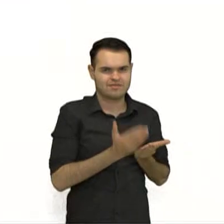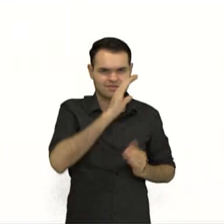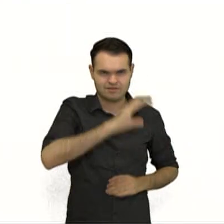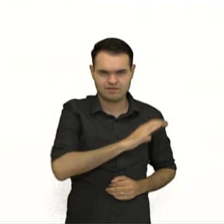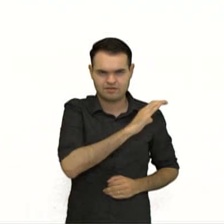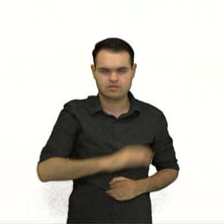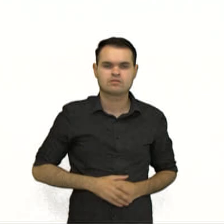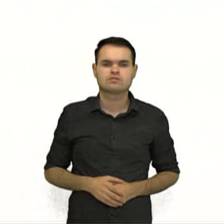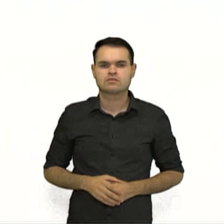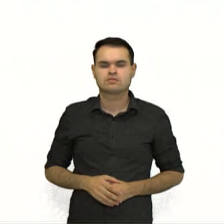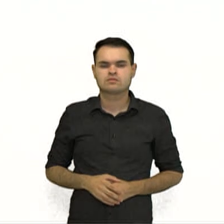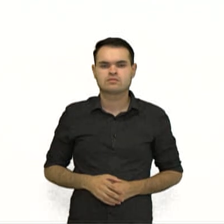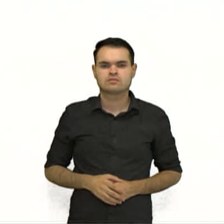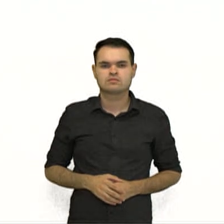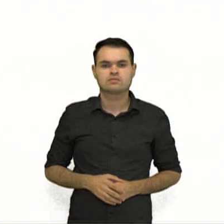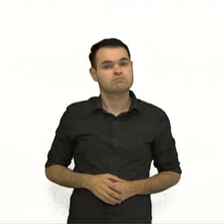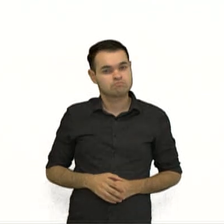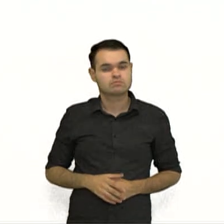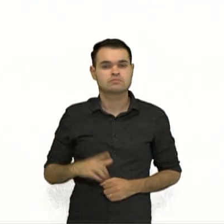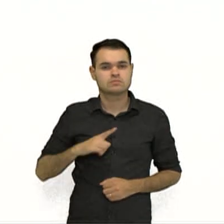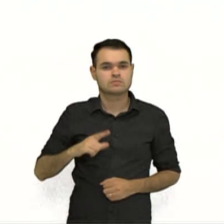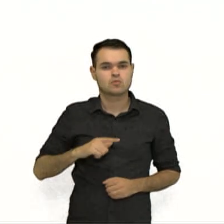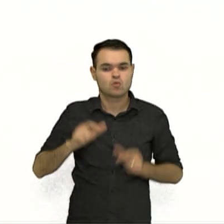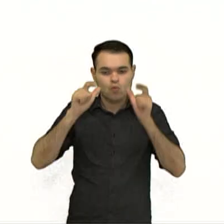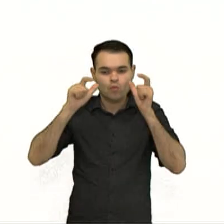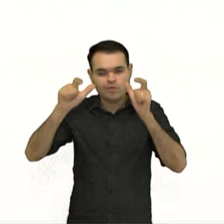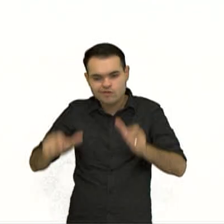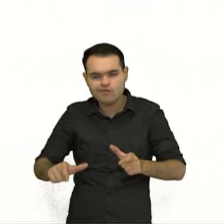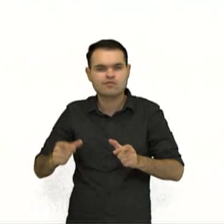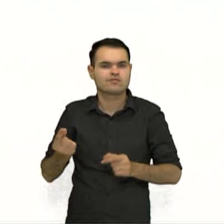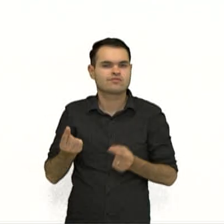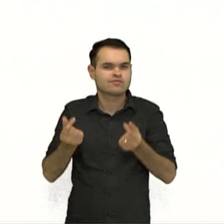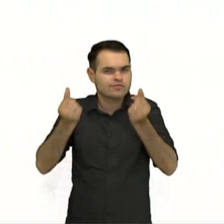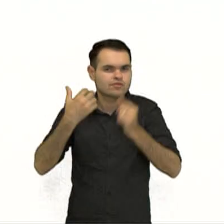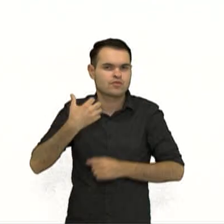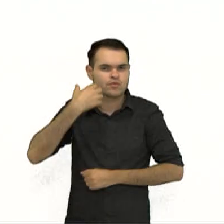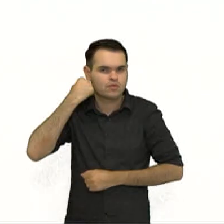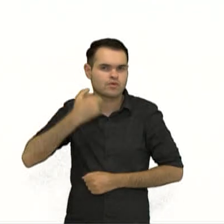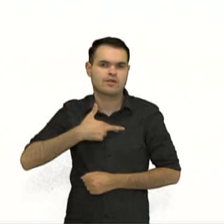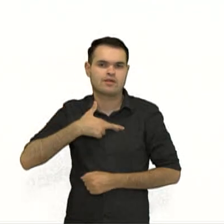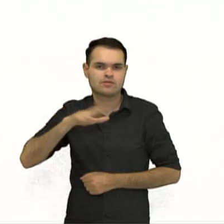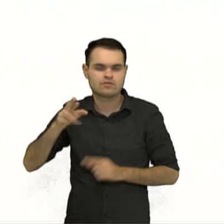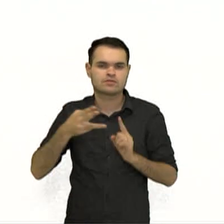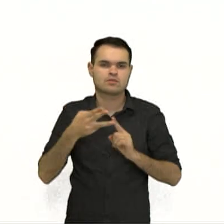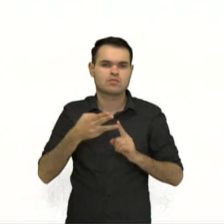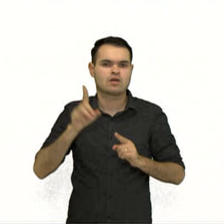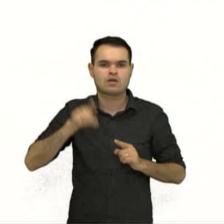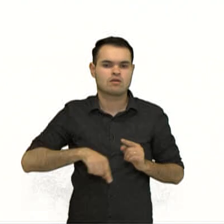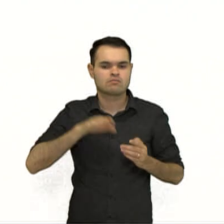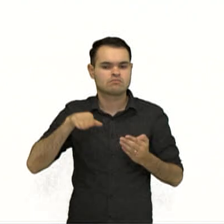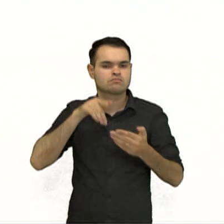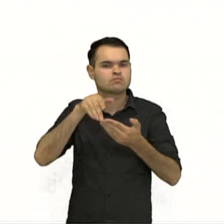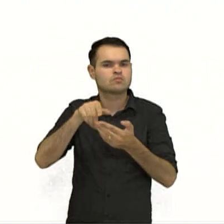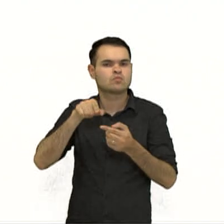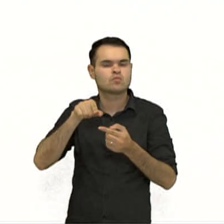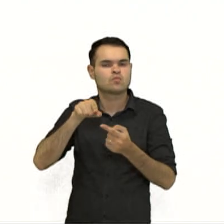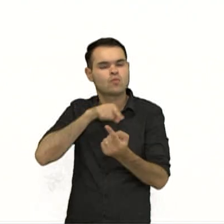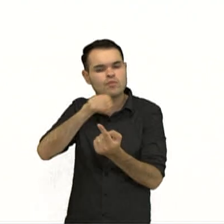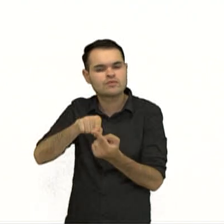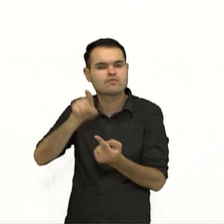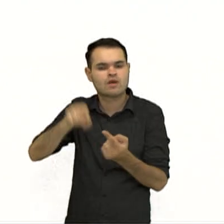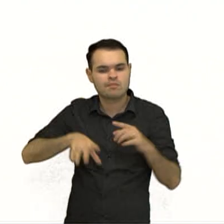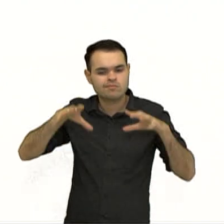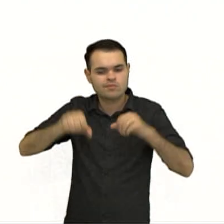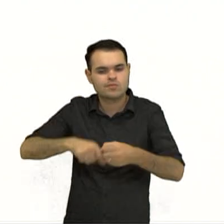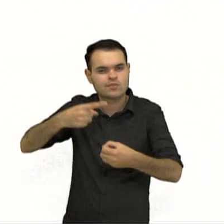Os motivos, né? Motivos de ordem material, social e religiosa. O principal motivo, que era a reconquista da cidade de